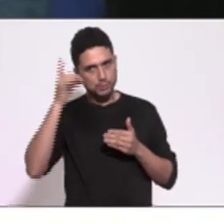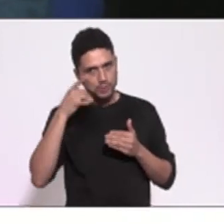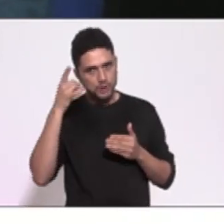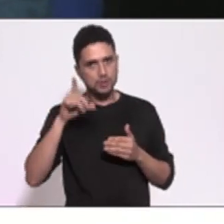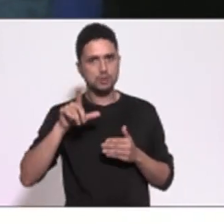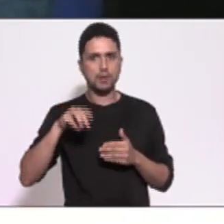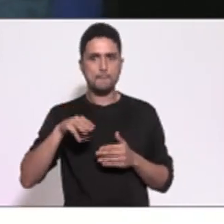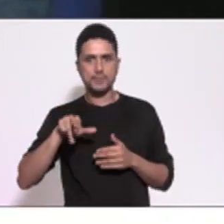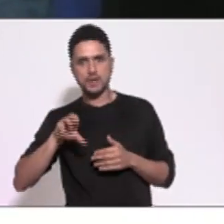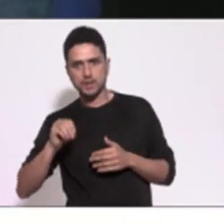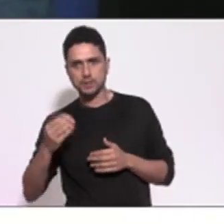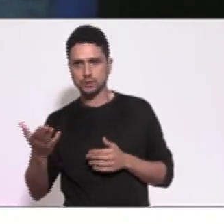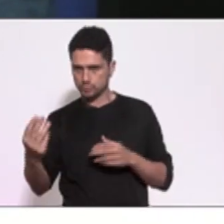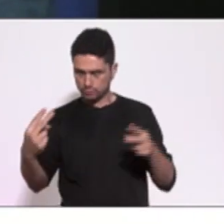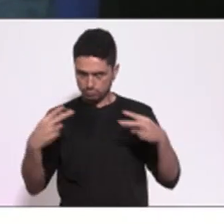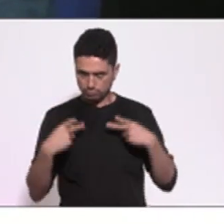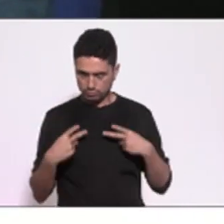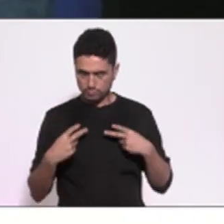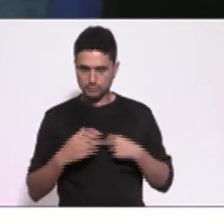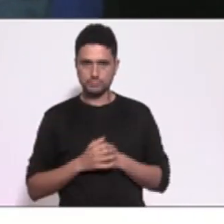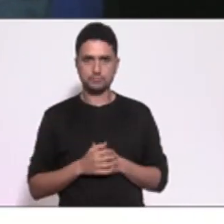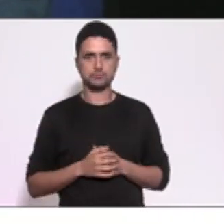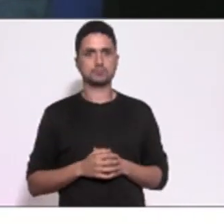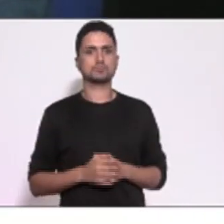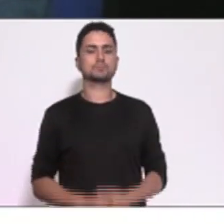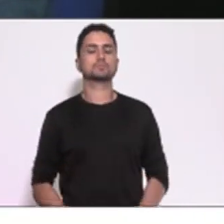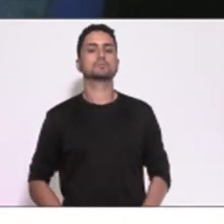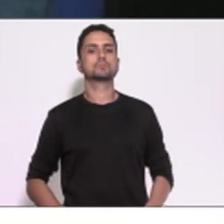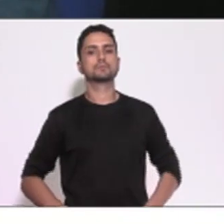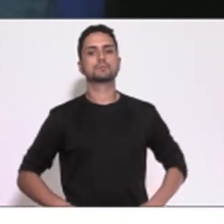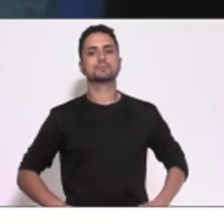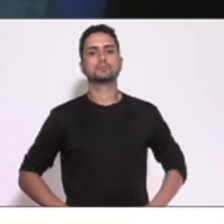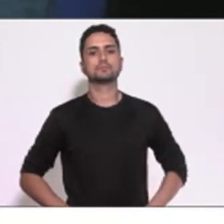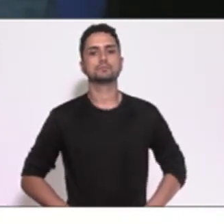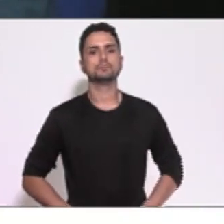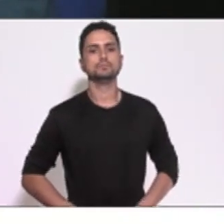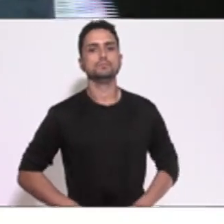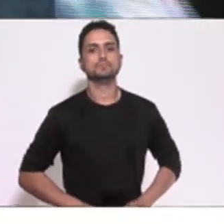Luiz Paulo, deputado...